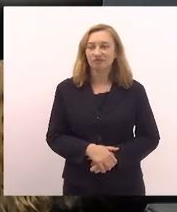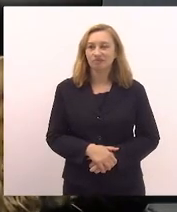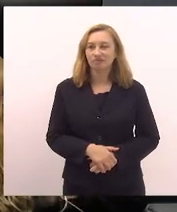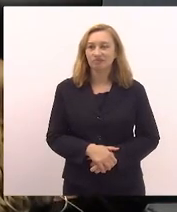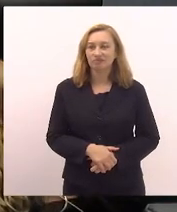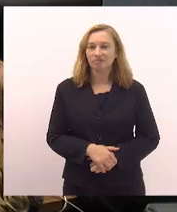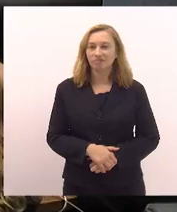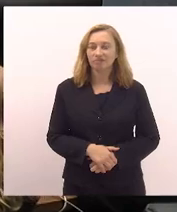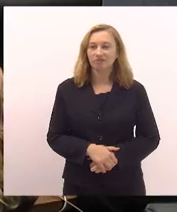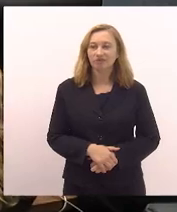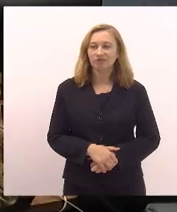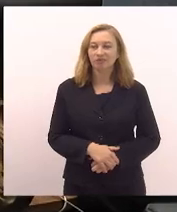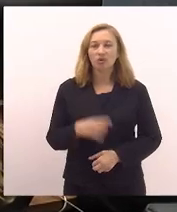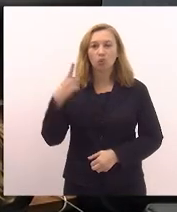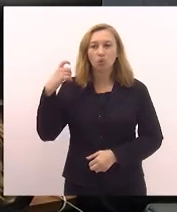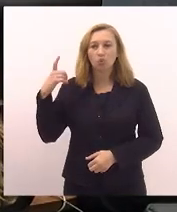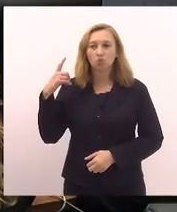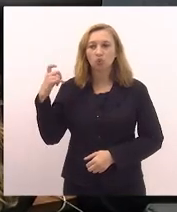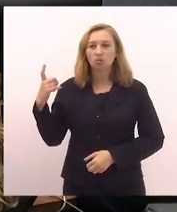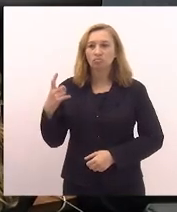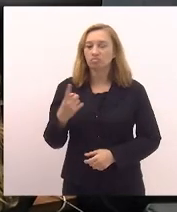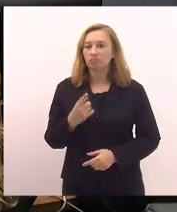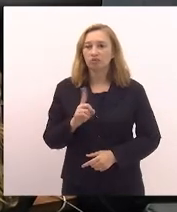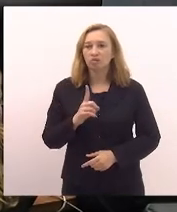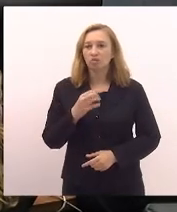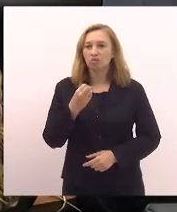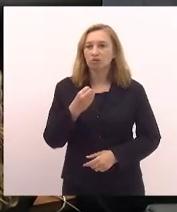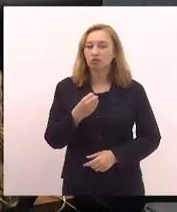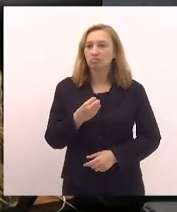Som? Oi. O dela não está funcionando.